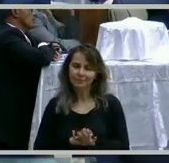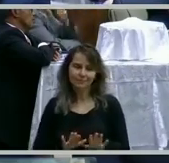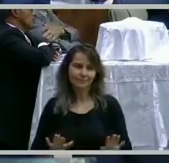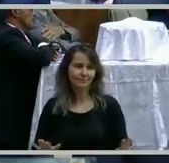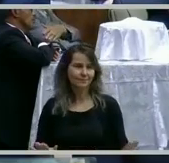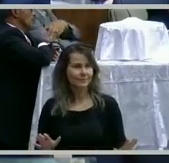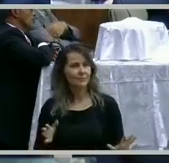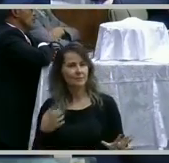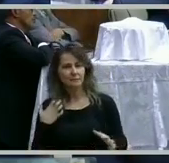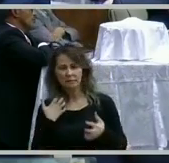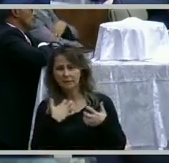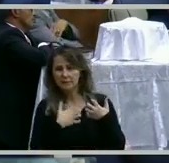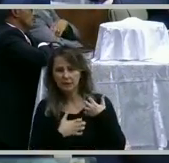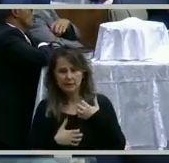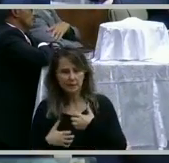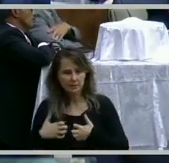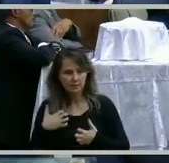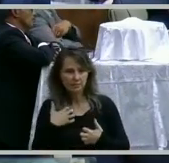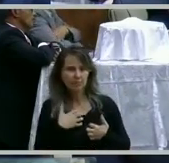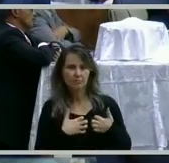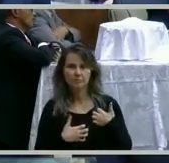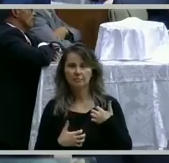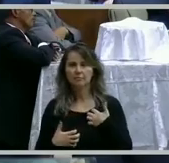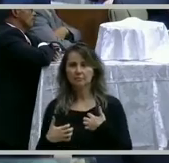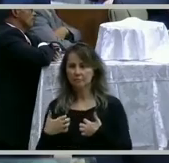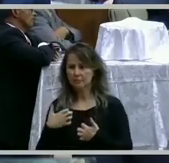a angústia,